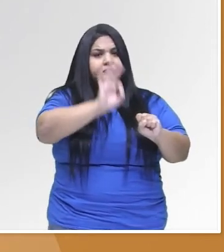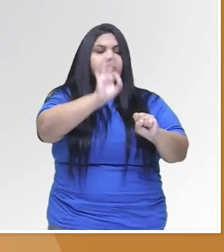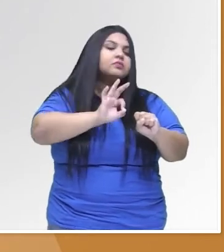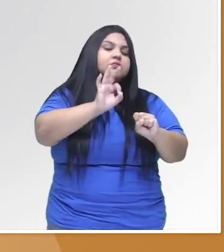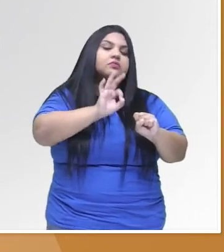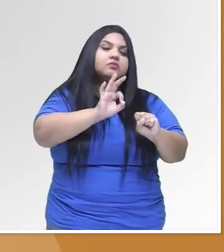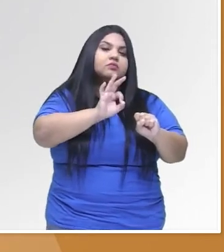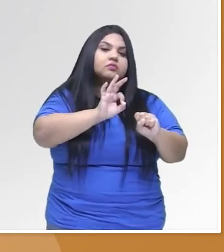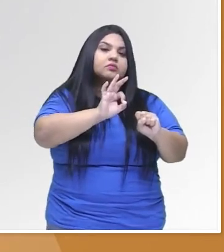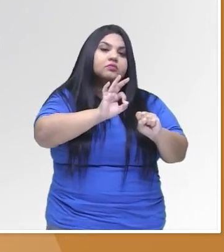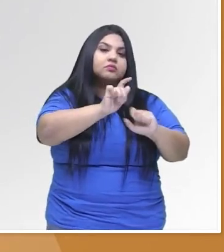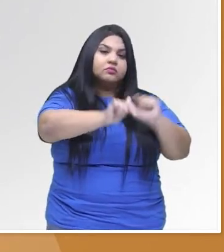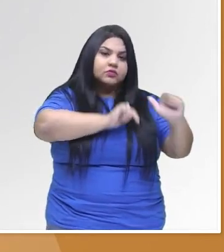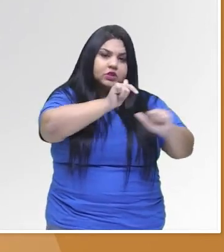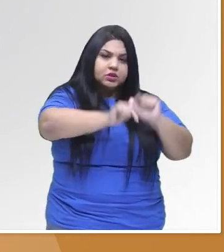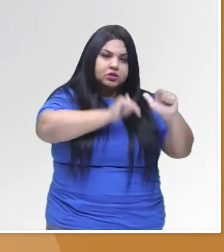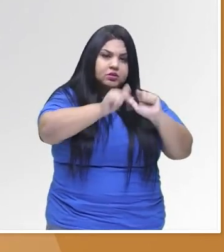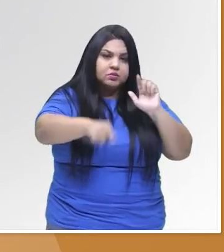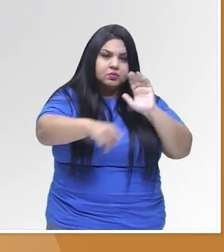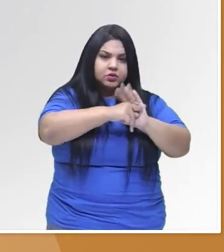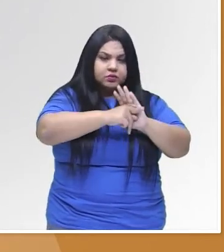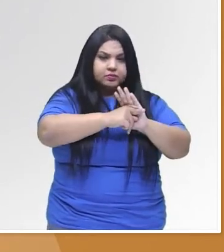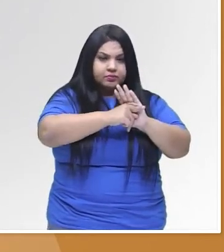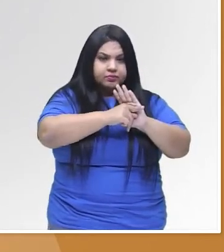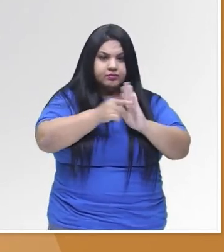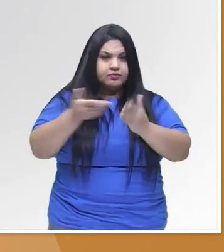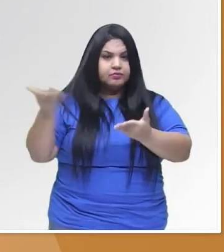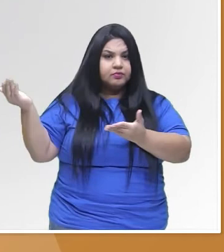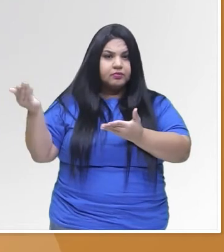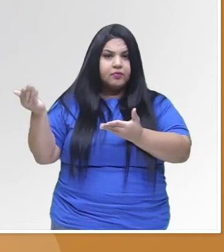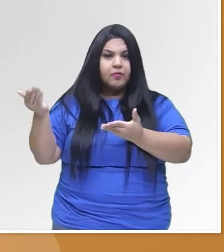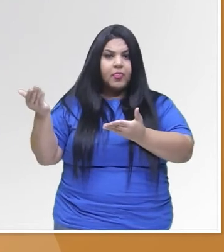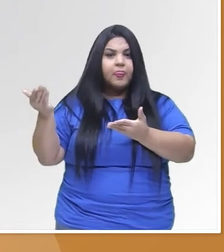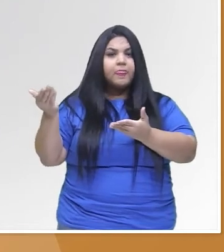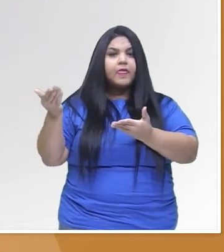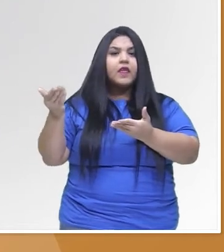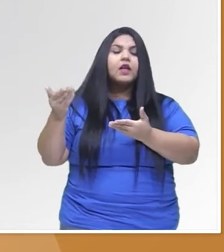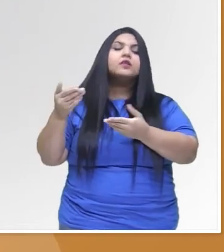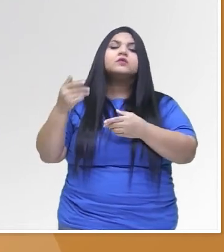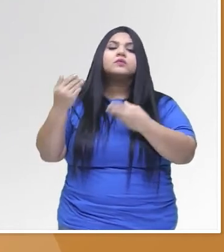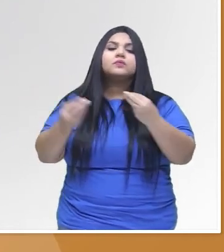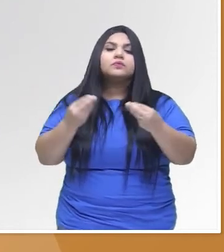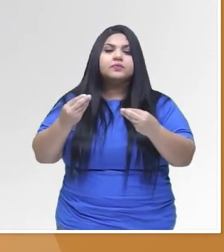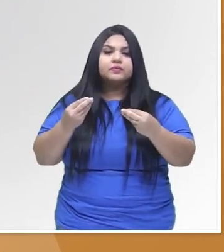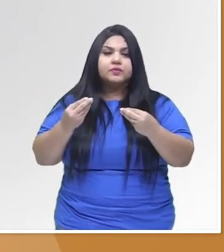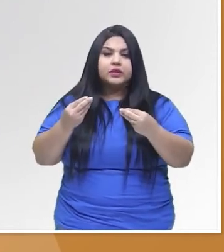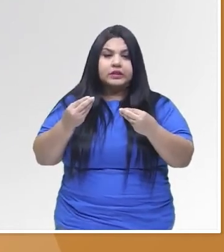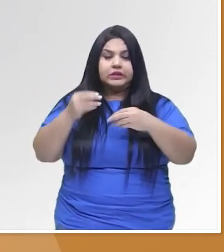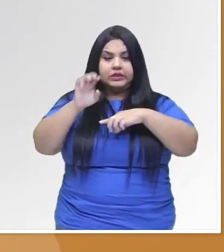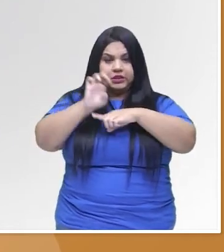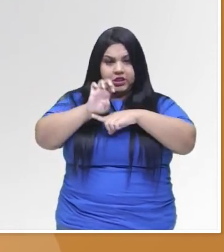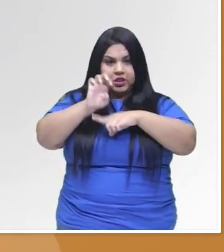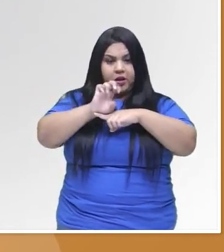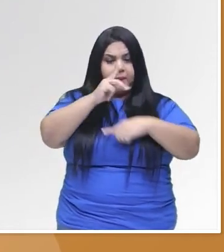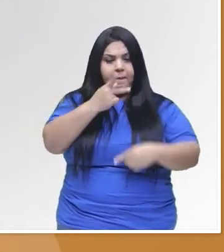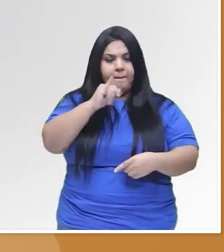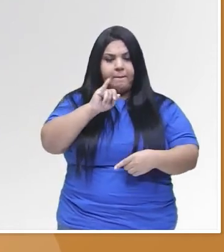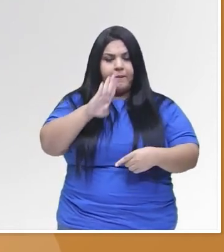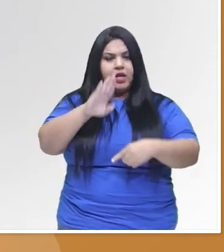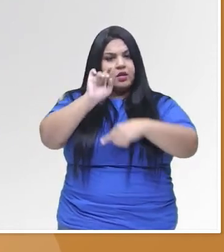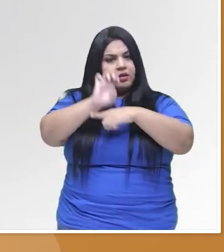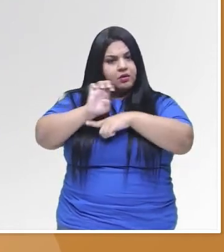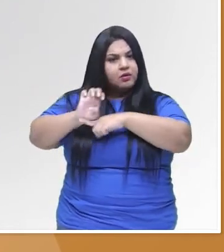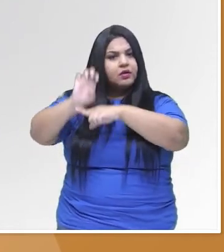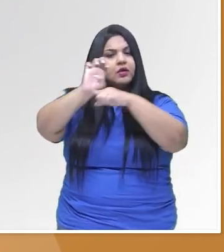atividade agropecuária nacional. A composição do PIB estadual, tá? A atividade industrial,